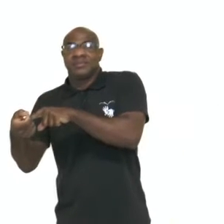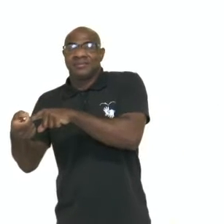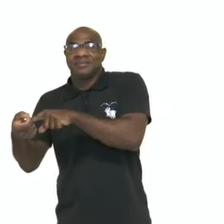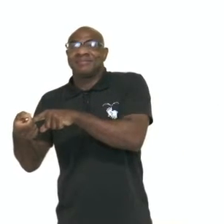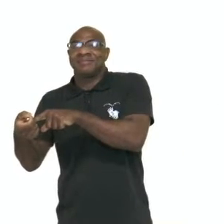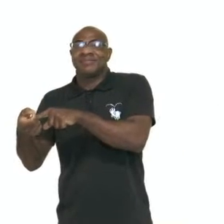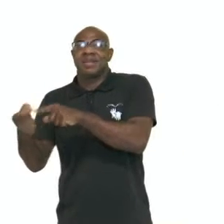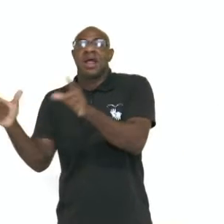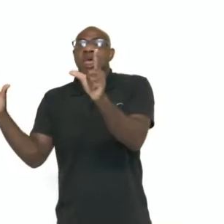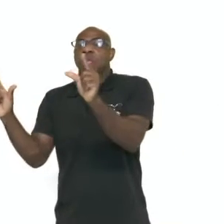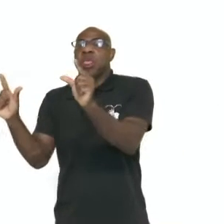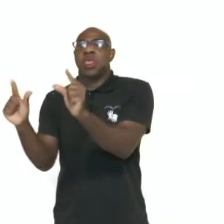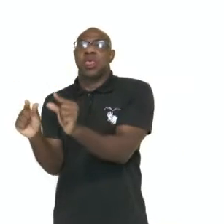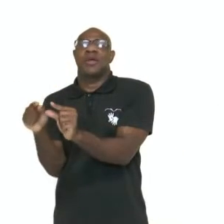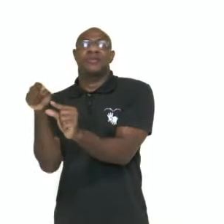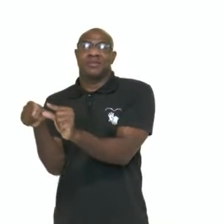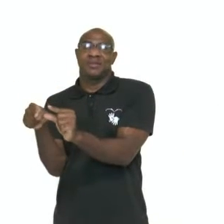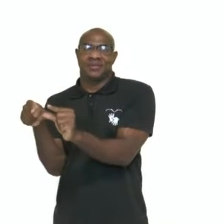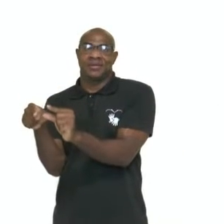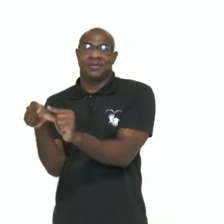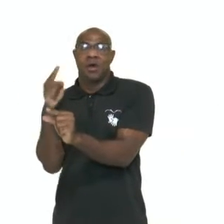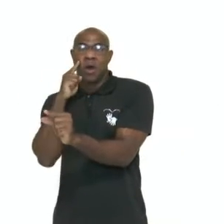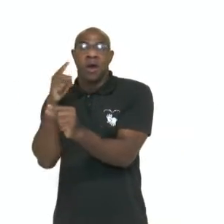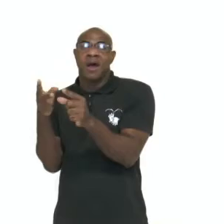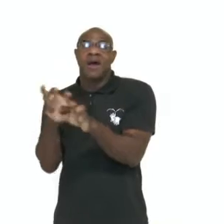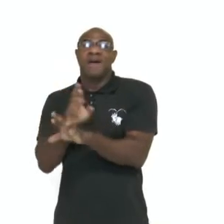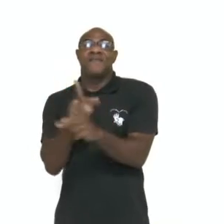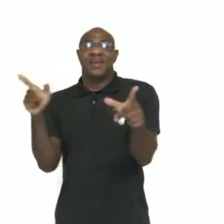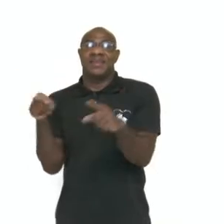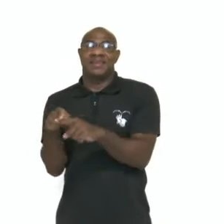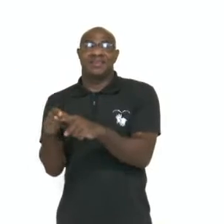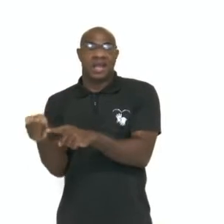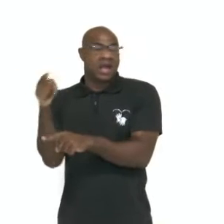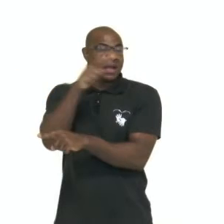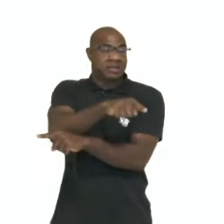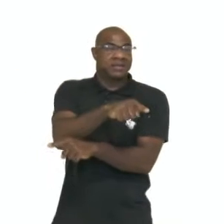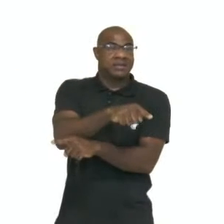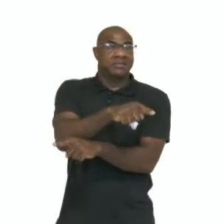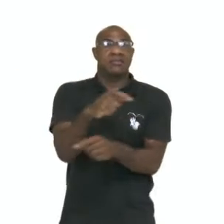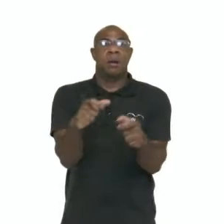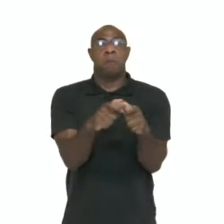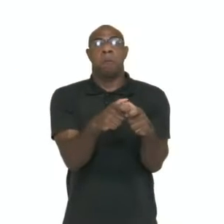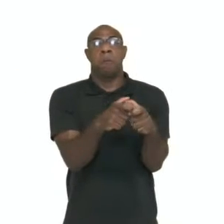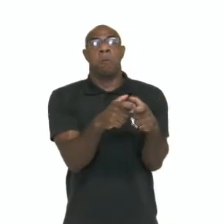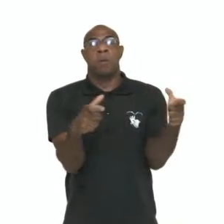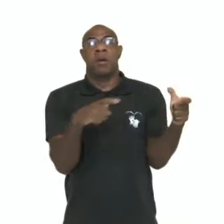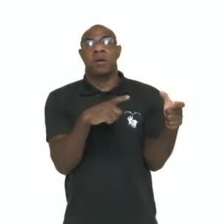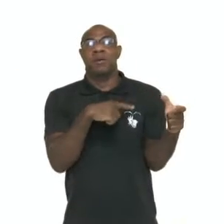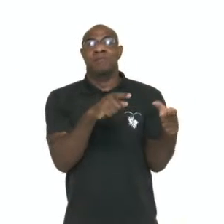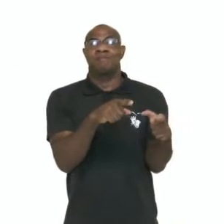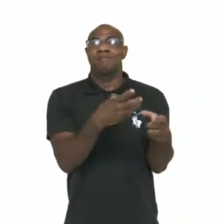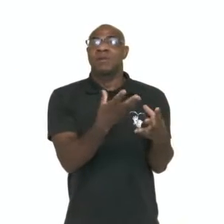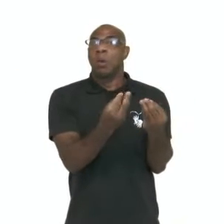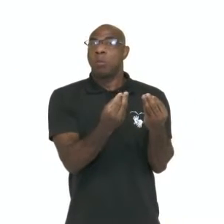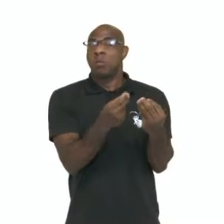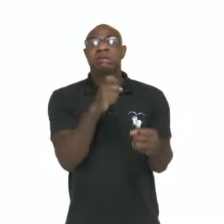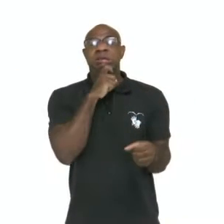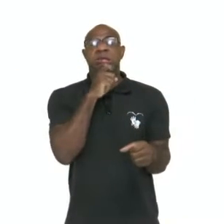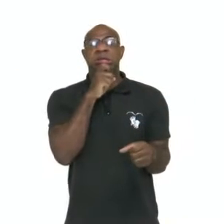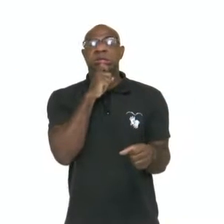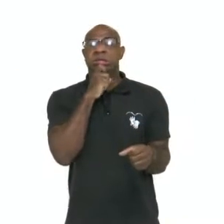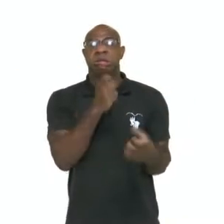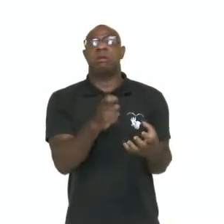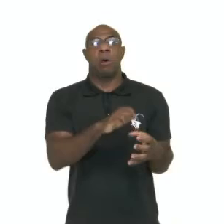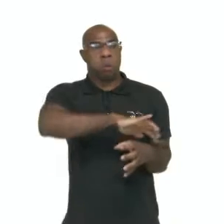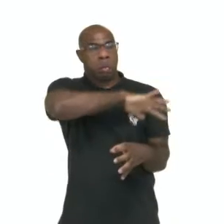aí, a proporção de gelo que cobria a região ártica. Então, olha só, com a diminuição dessa calota polar,